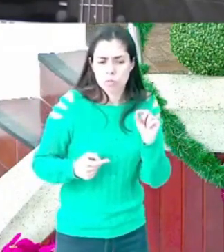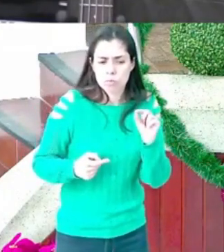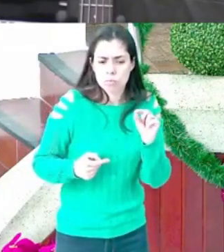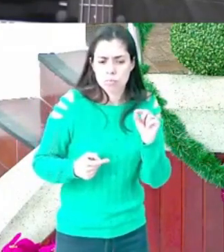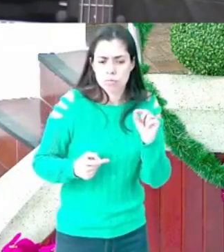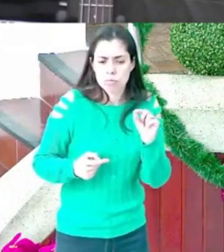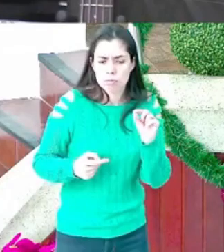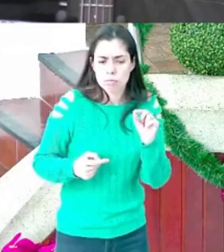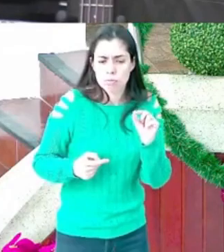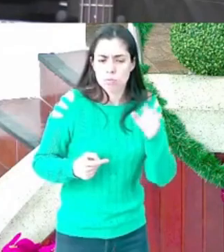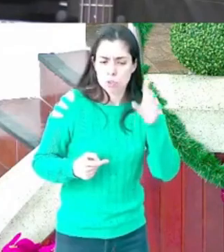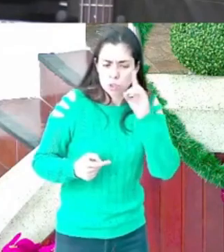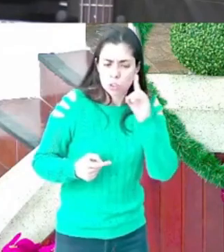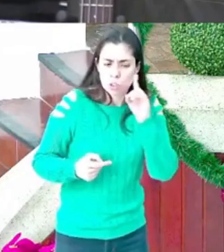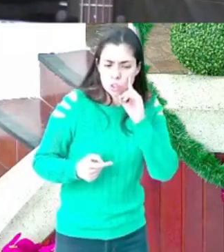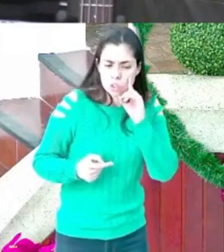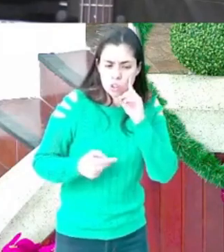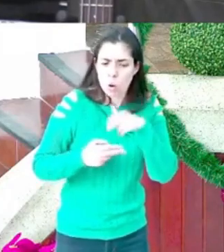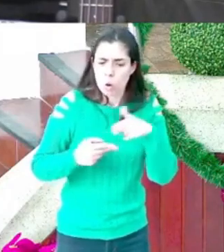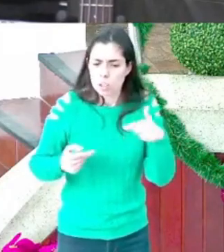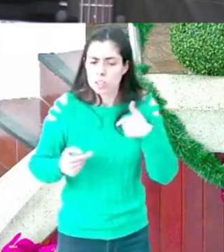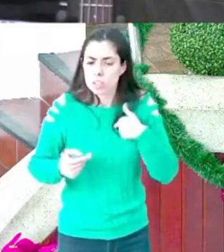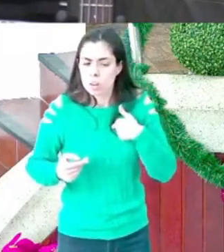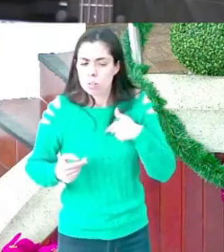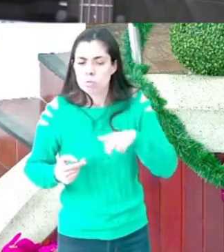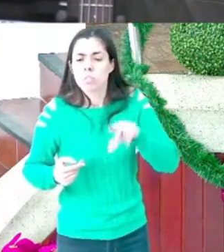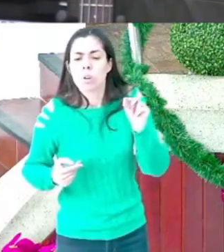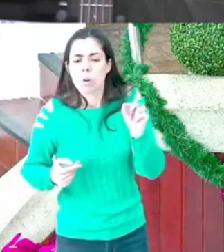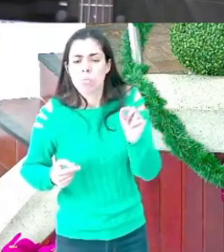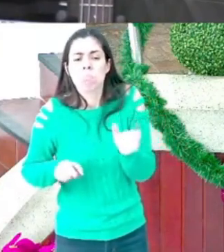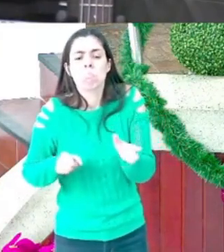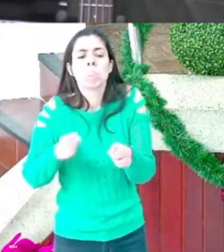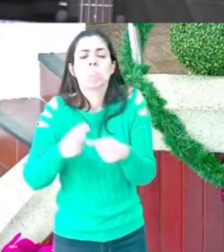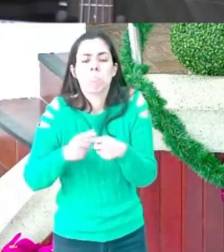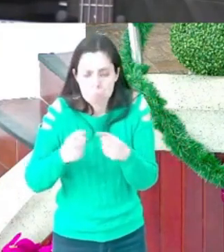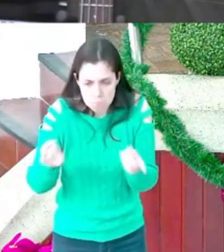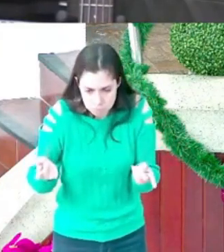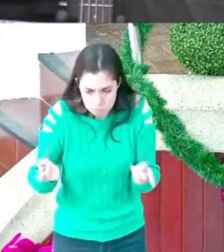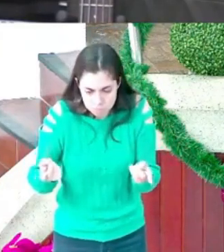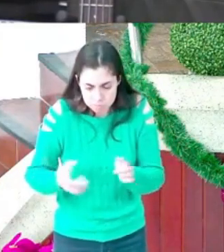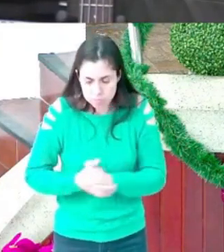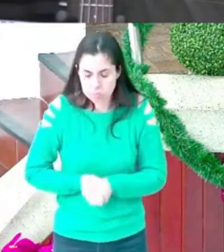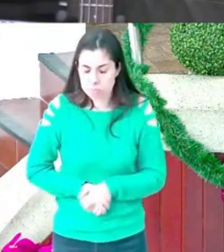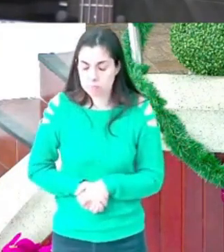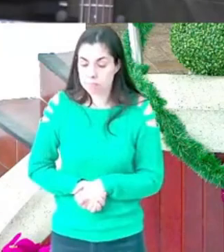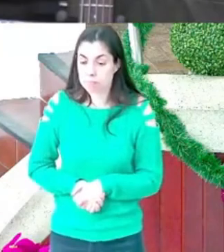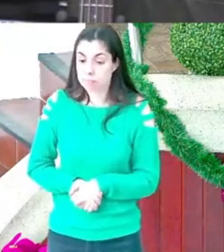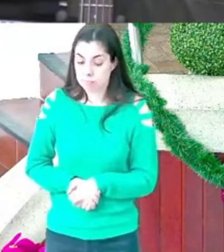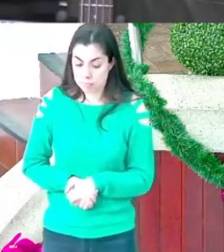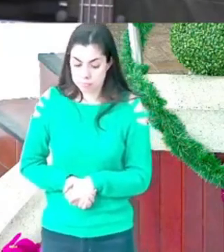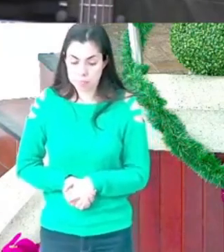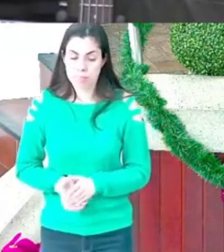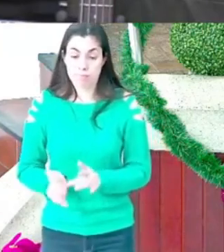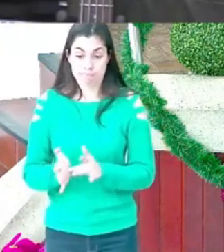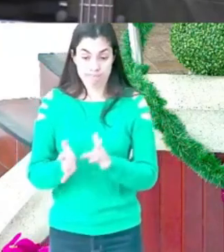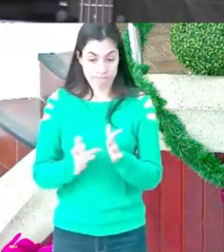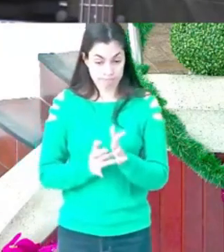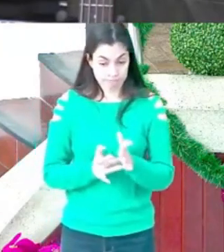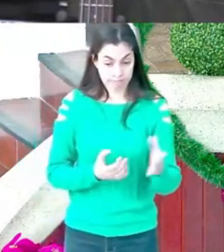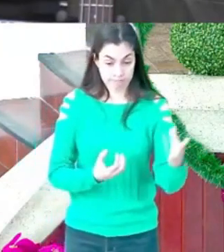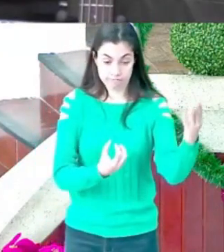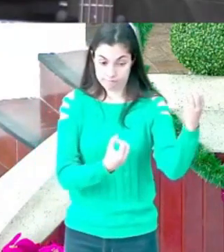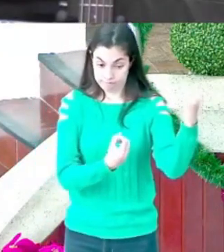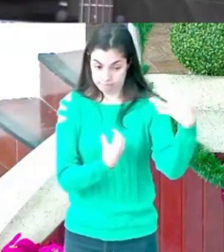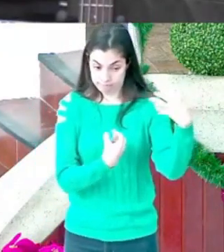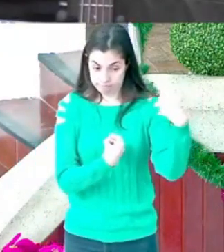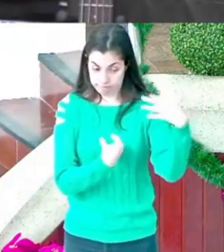Basicamente, o que Jesus está falando aqui é: tenham cuidado de não exercer os seus atos de